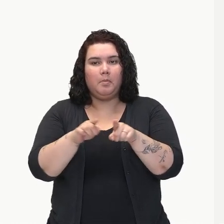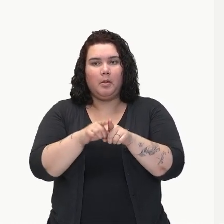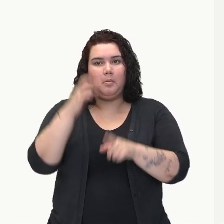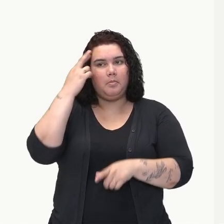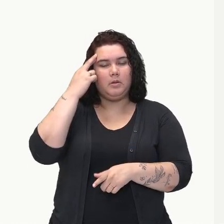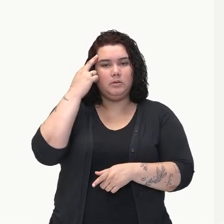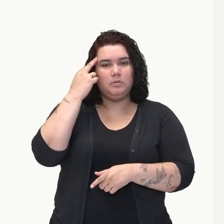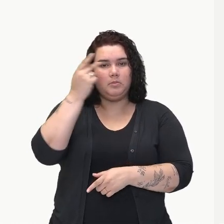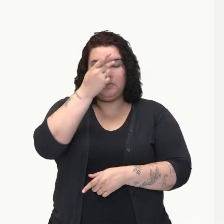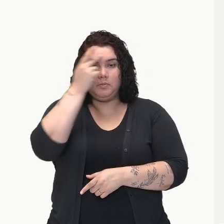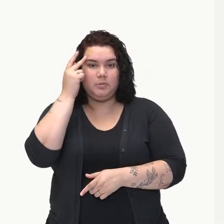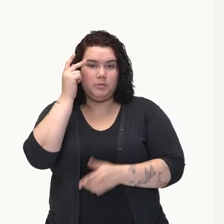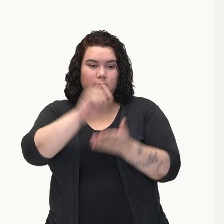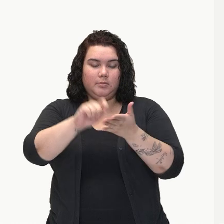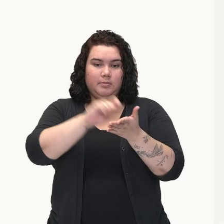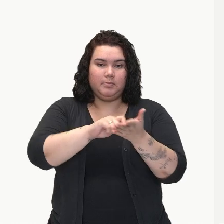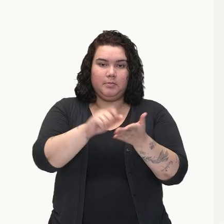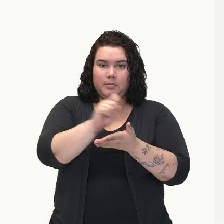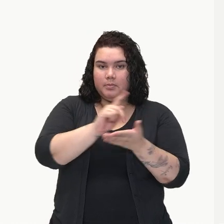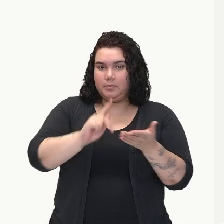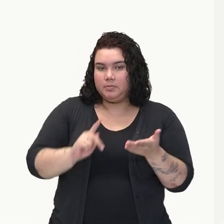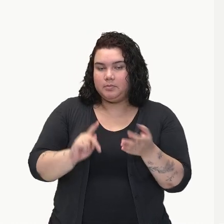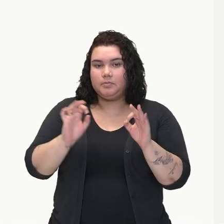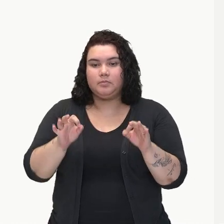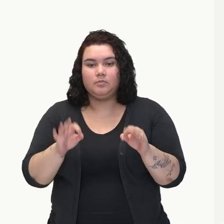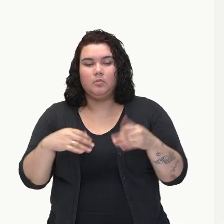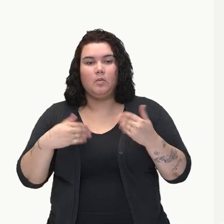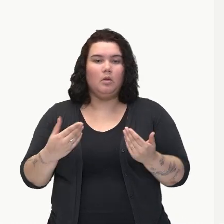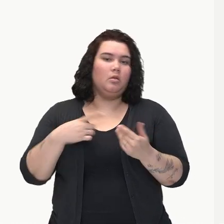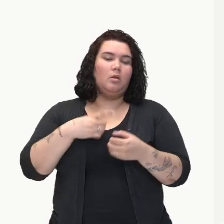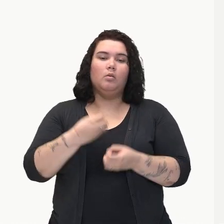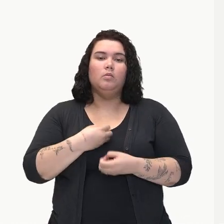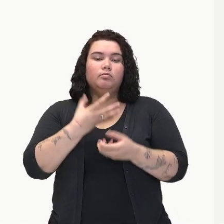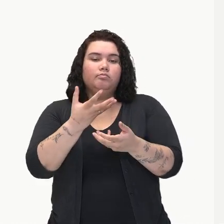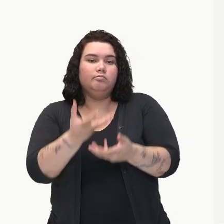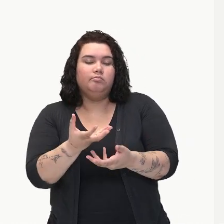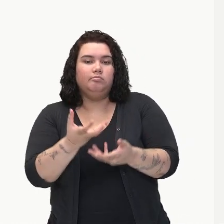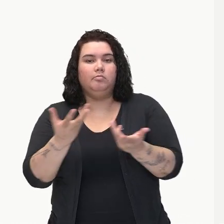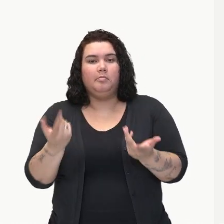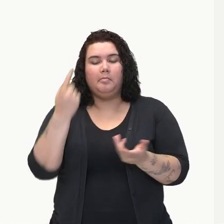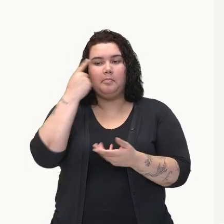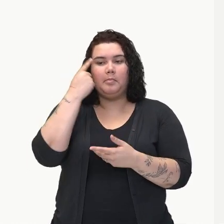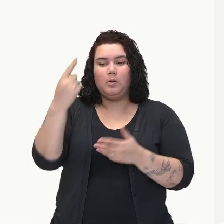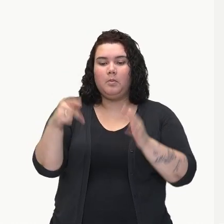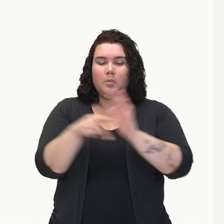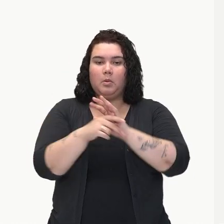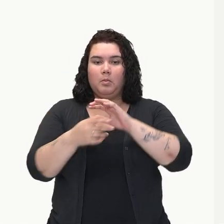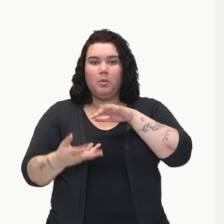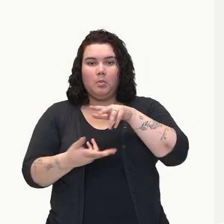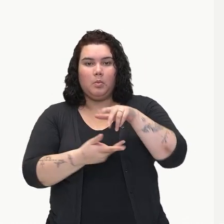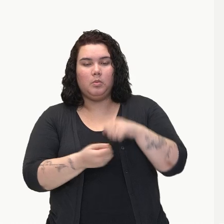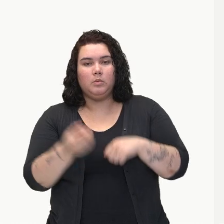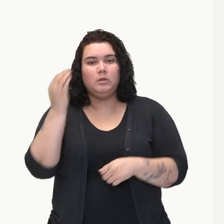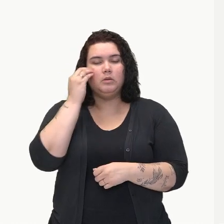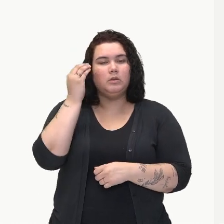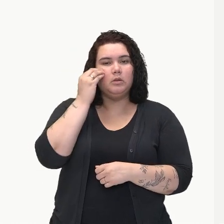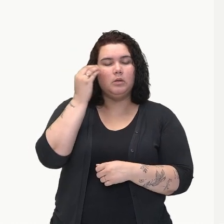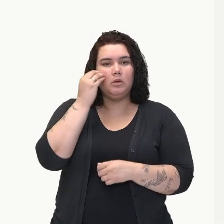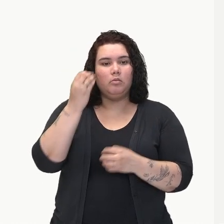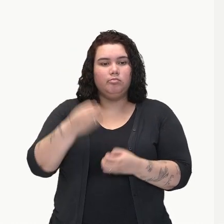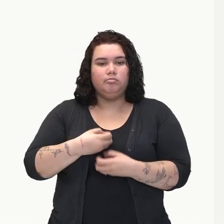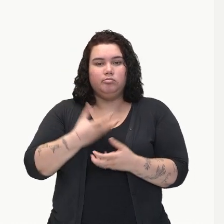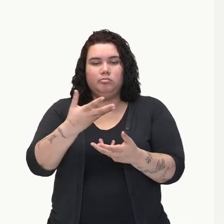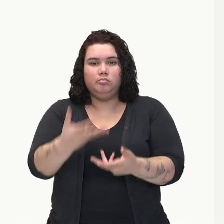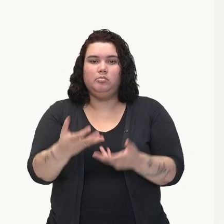escreve. Como eu falei para vocês, alguém vai pensar alguma coisa, um sentimento, pode pensar algum elemento do mundo e tentar transmitir isso em formas